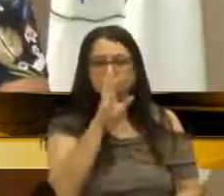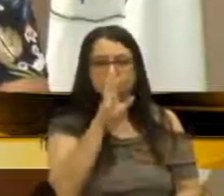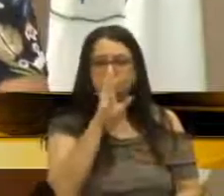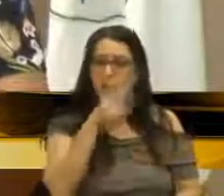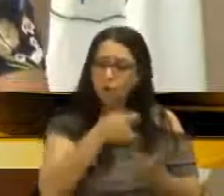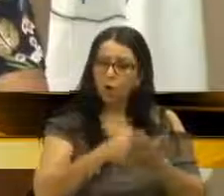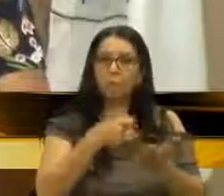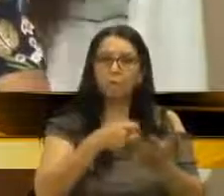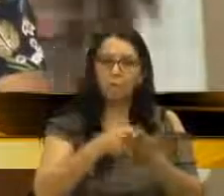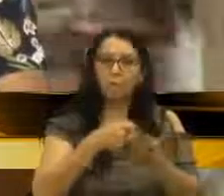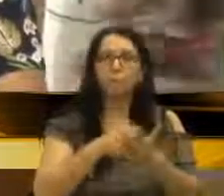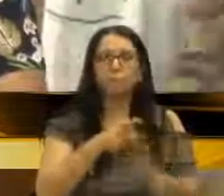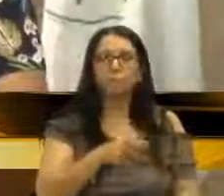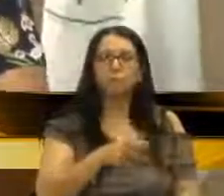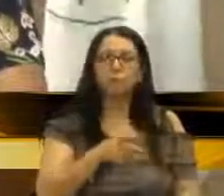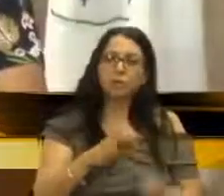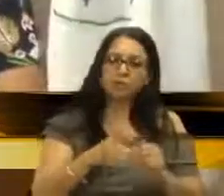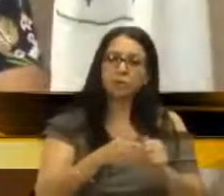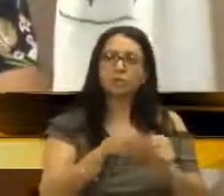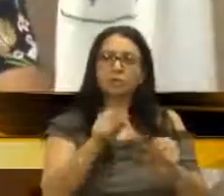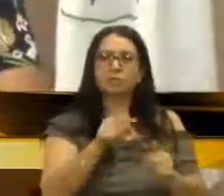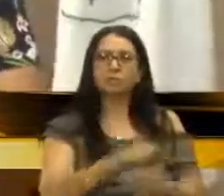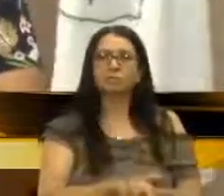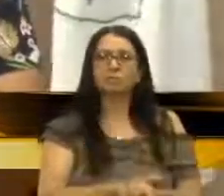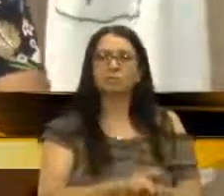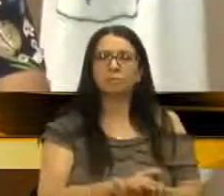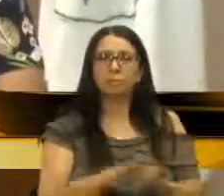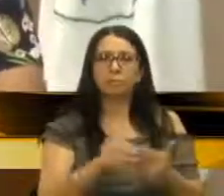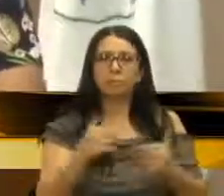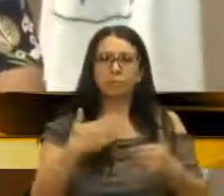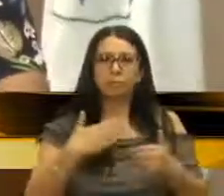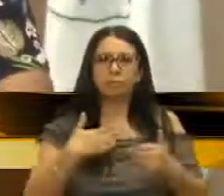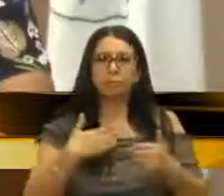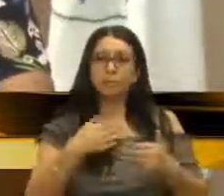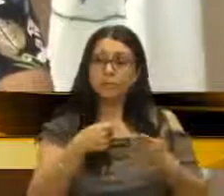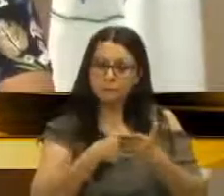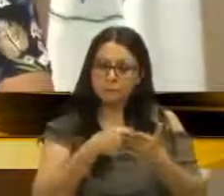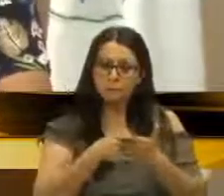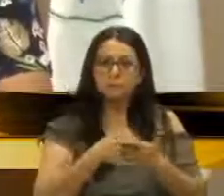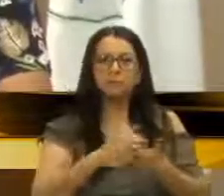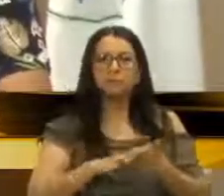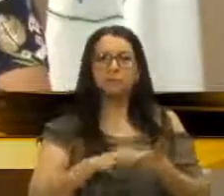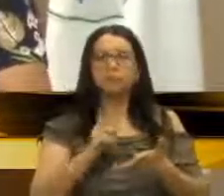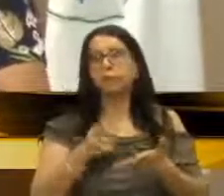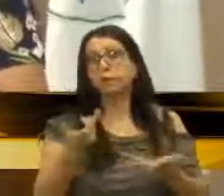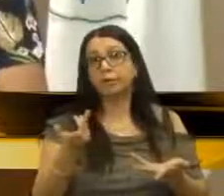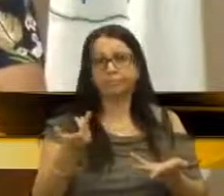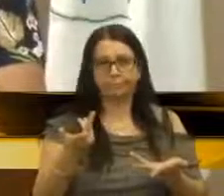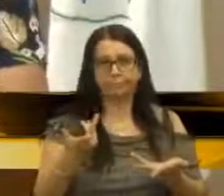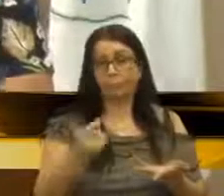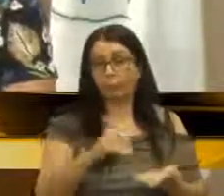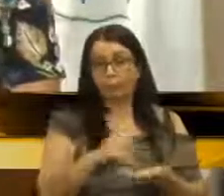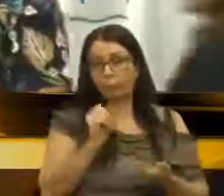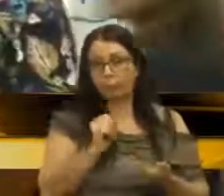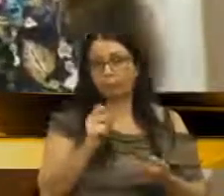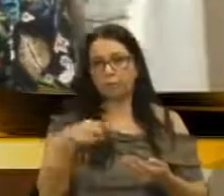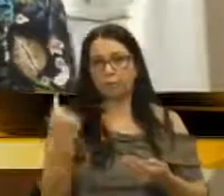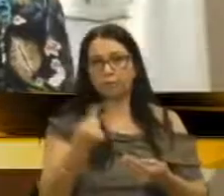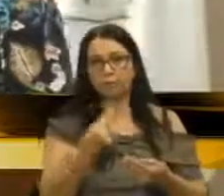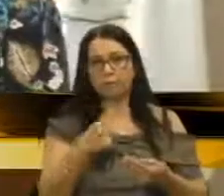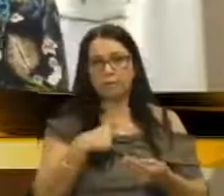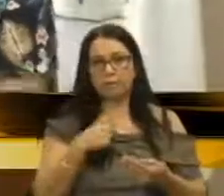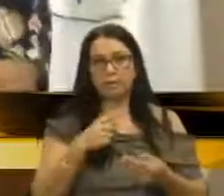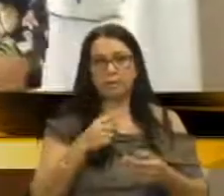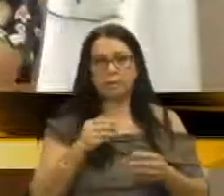cobrando é direcionado a esquece pedido meu aí vou ficar em cima cobrando porque é um mínimo de nosso produtor ter uma